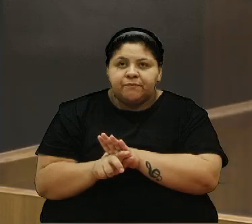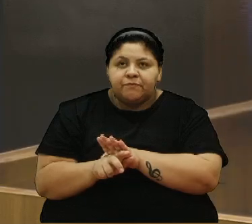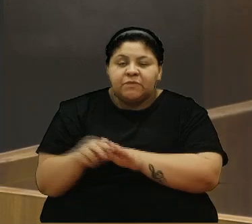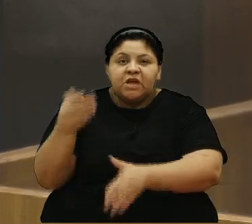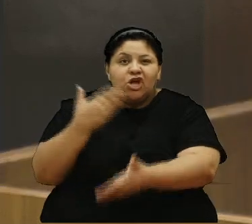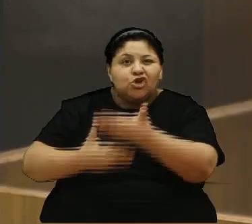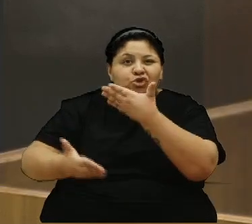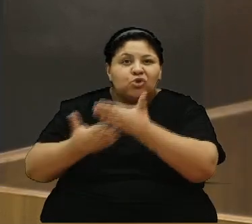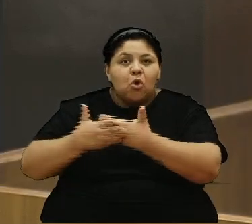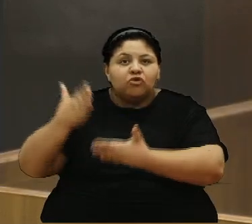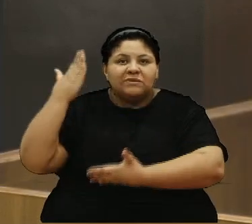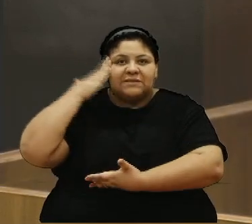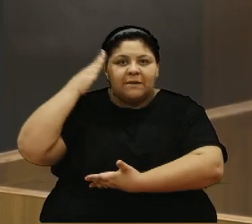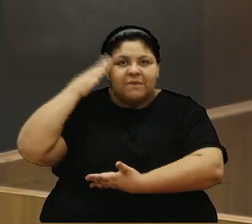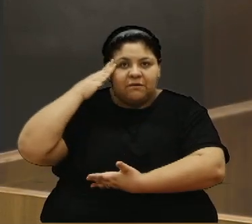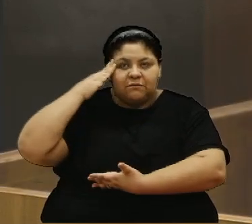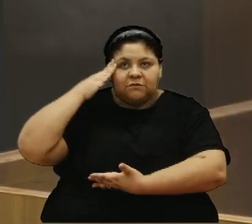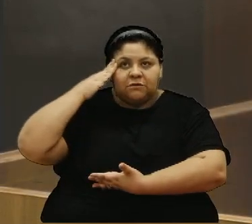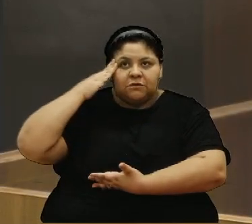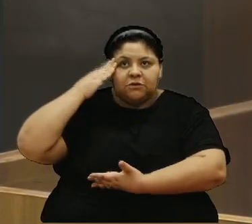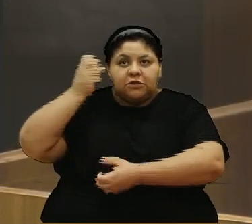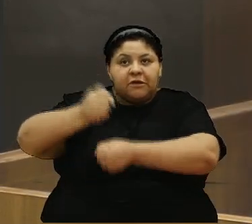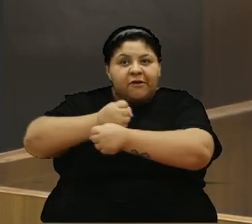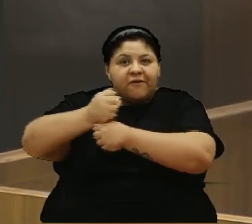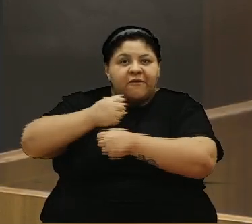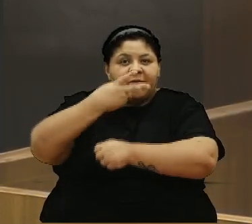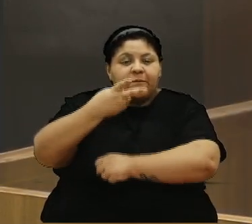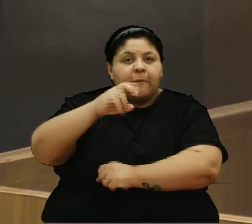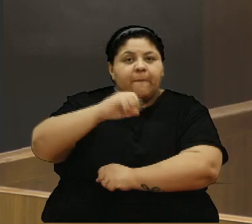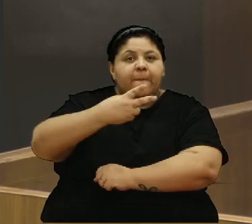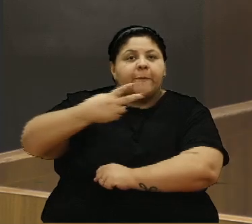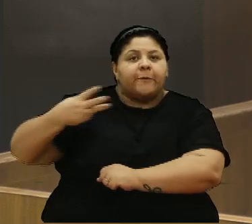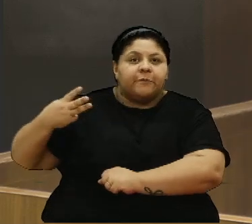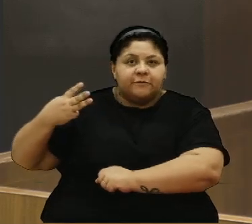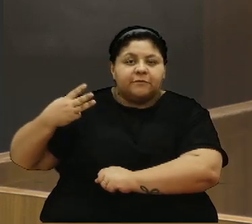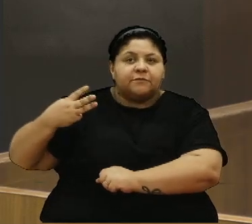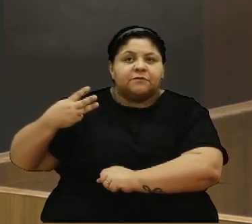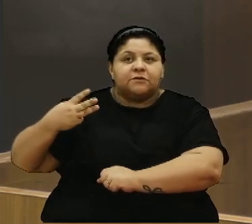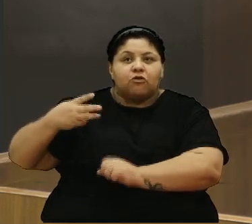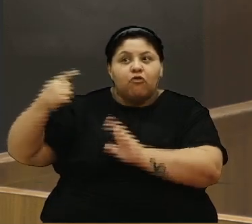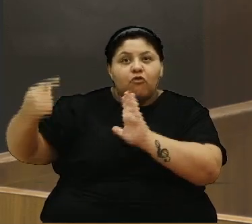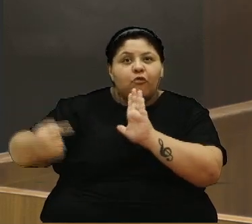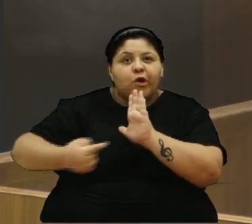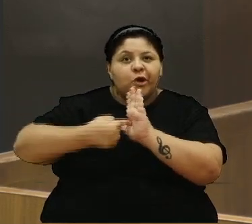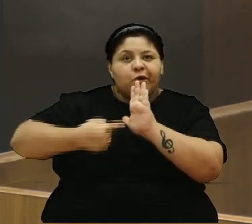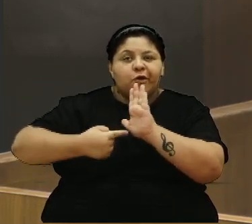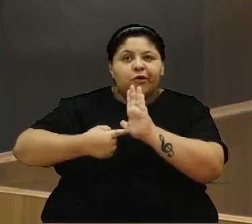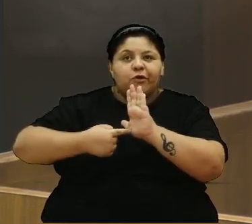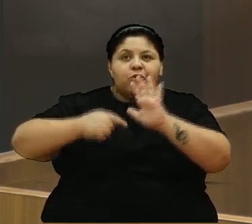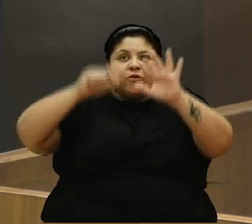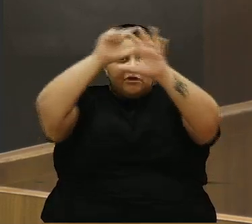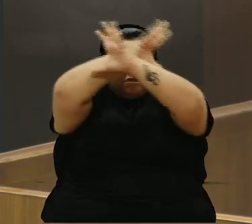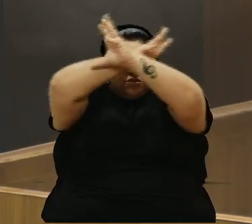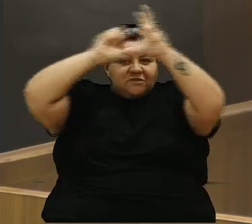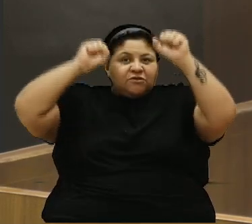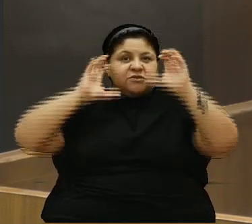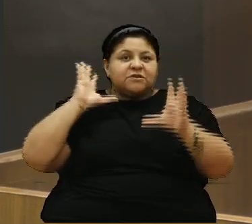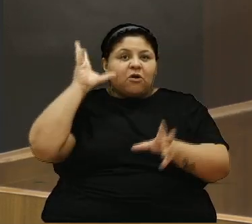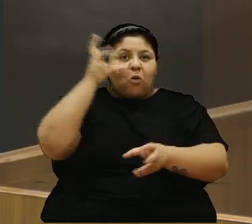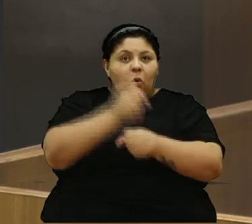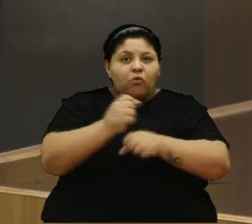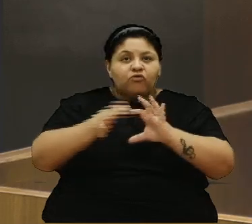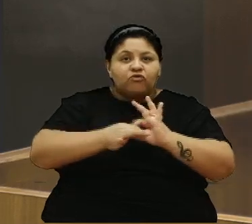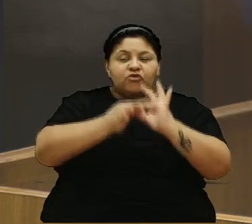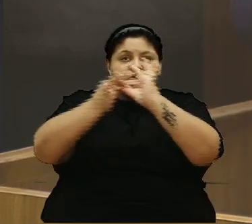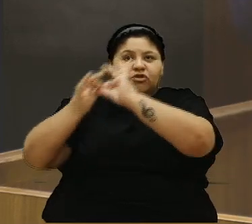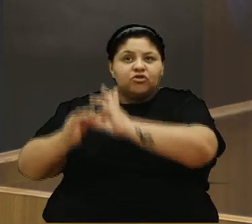Todos sabiam, no ano de 2023, foi denunciado para o Tribunal de Contas da União